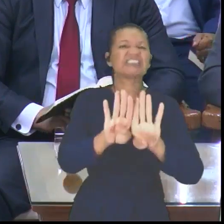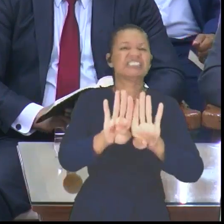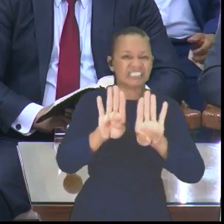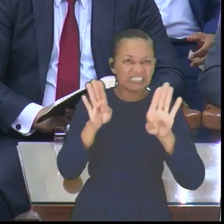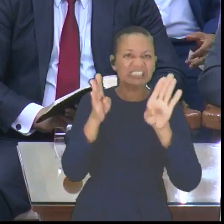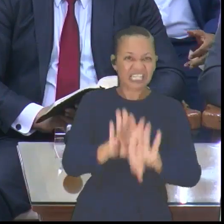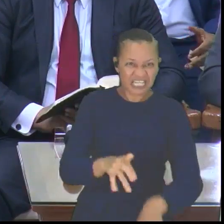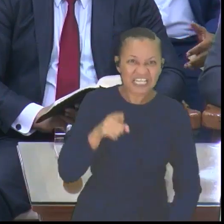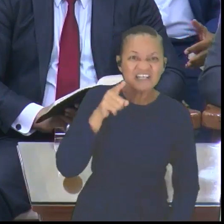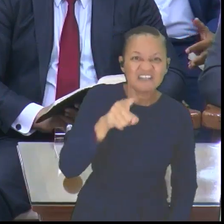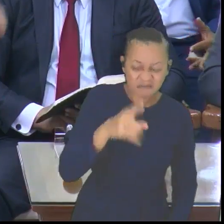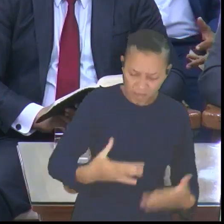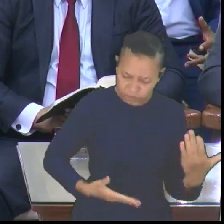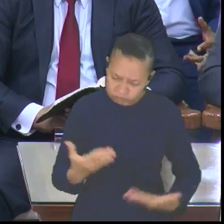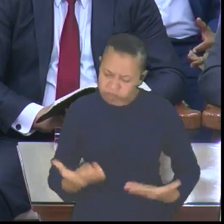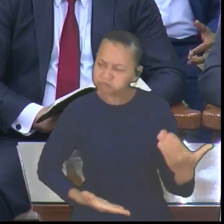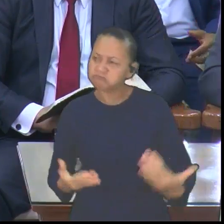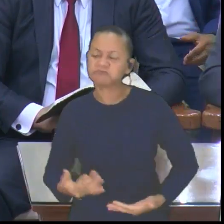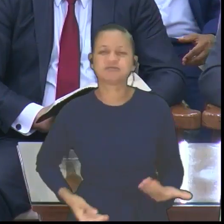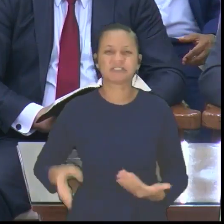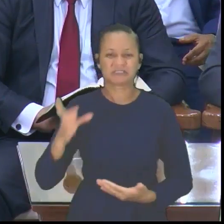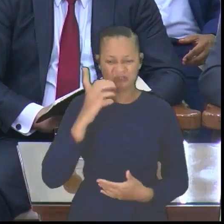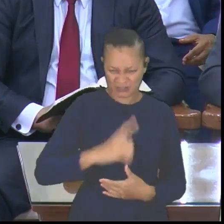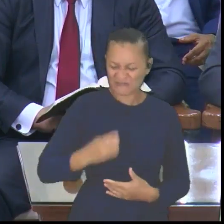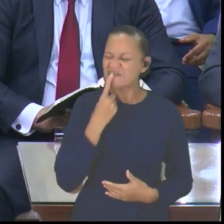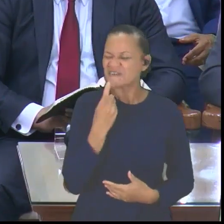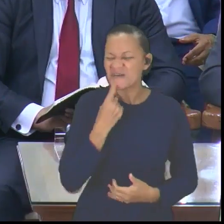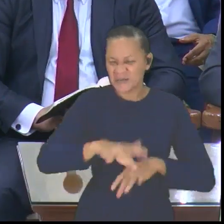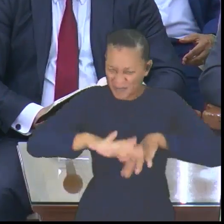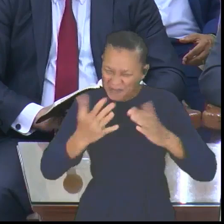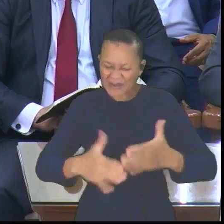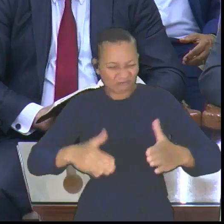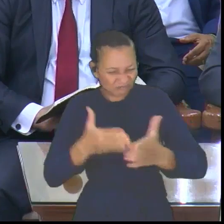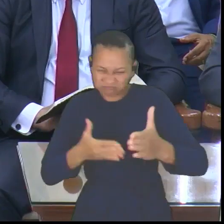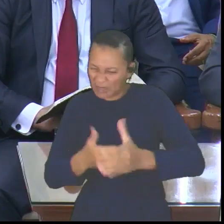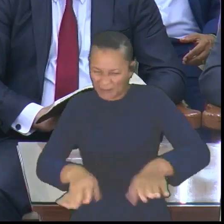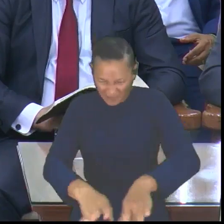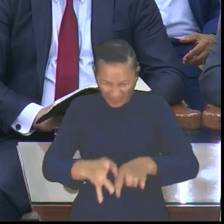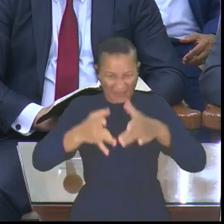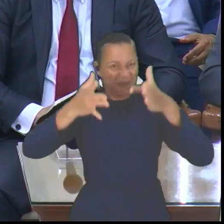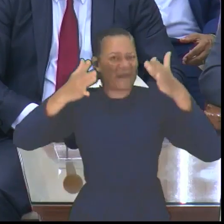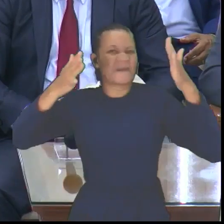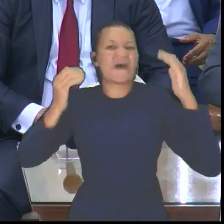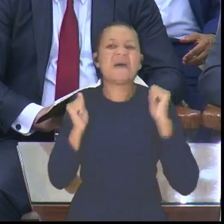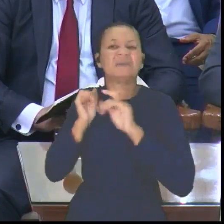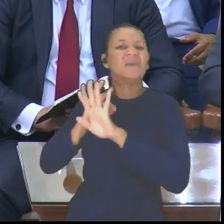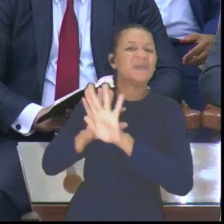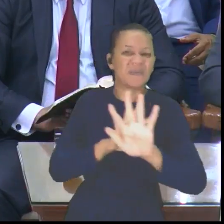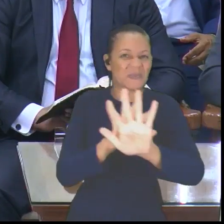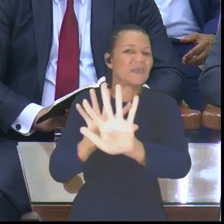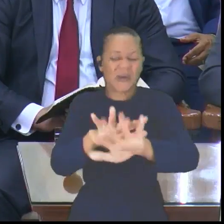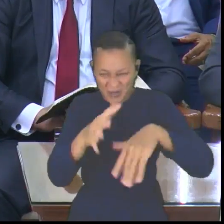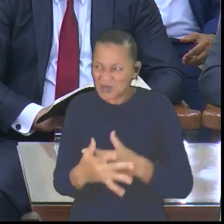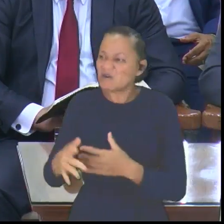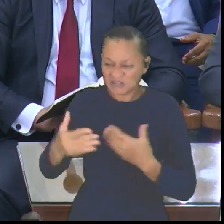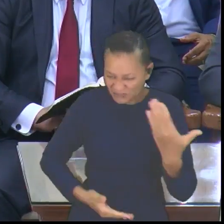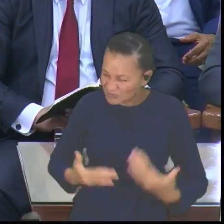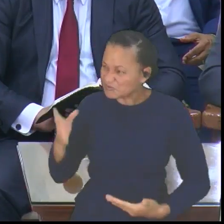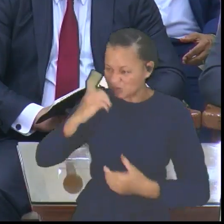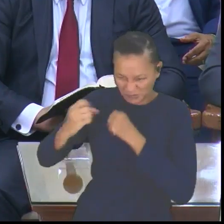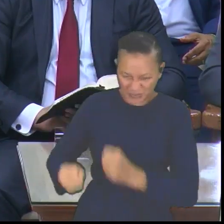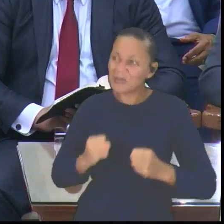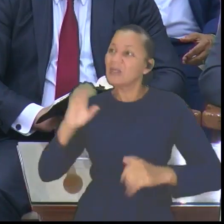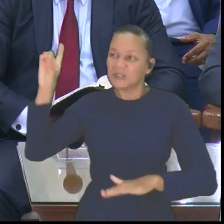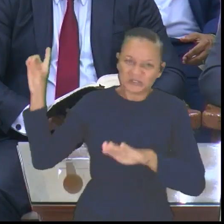abre. Você serve a um Deus que abre Mar Vermelho. Você serve a um Deus grande e poderoso. E eu quero lhe dizer, Deus vai entrar